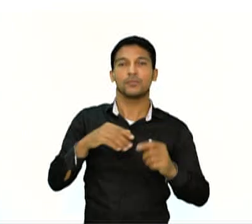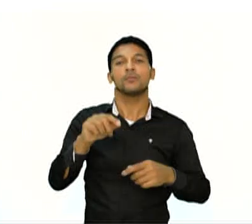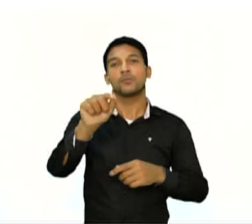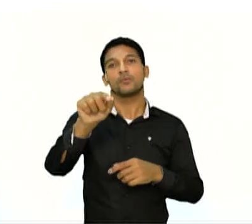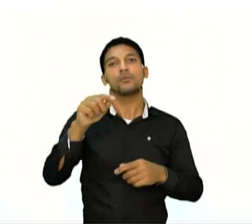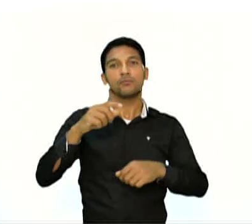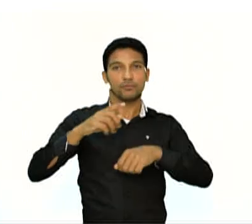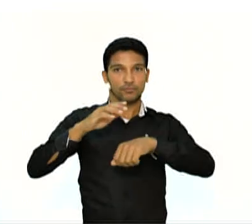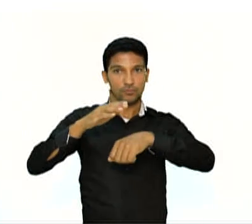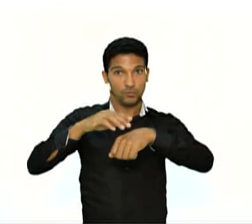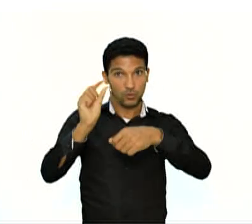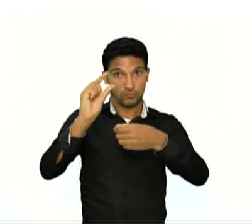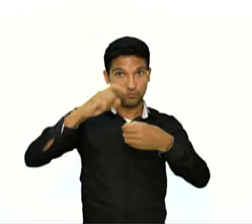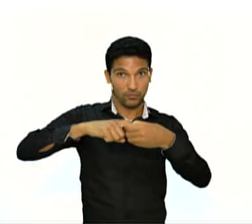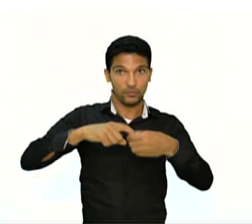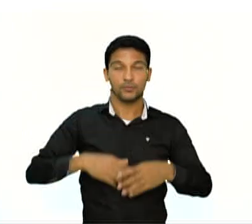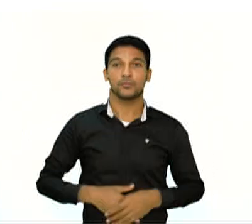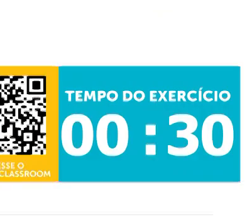já.